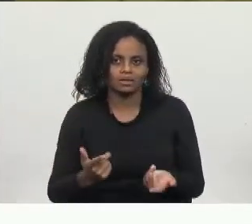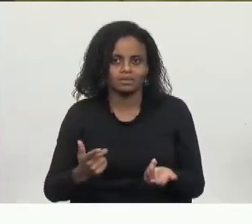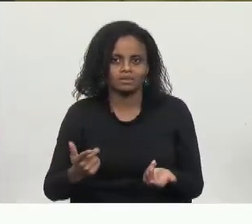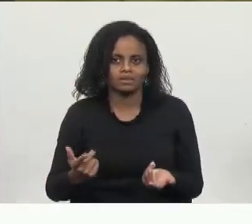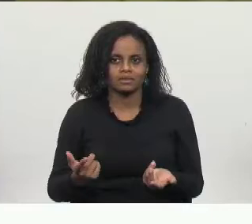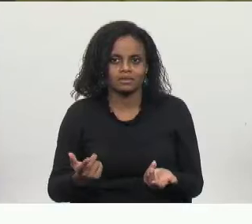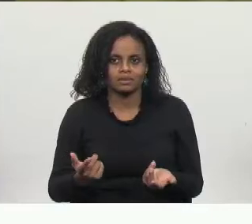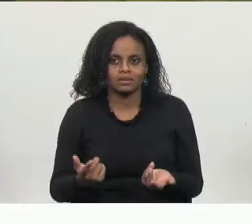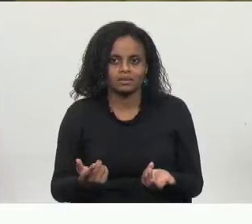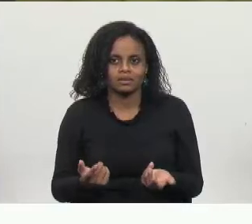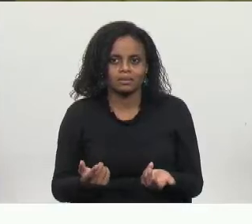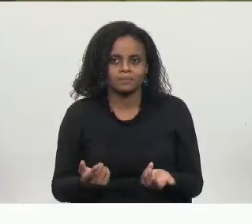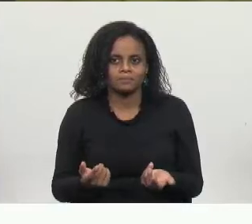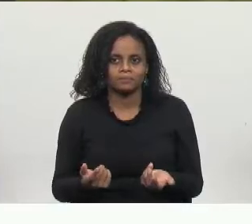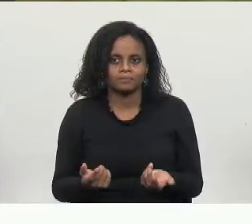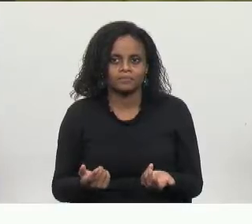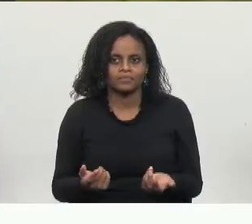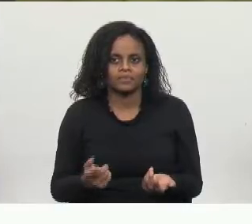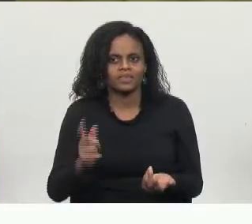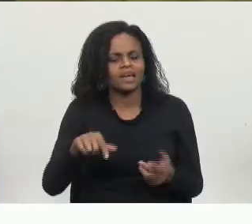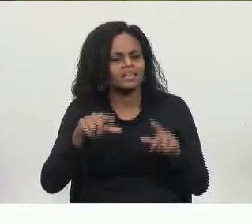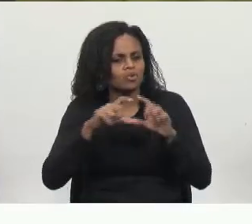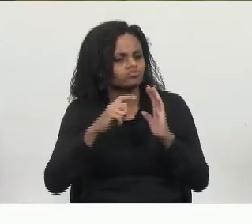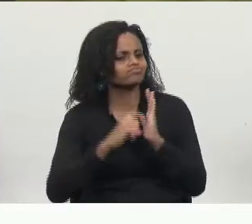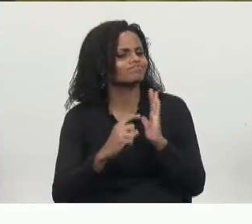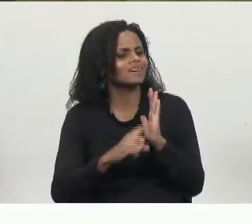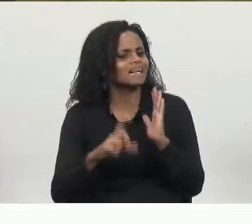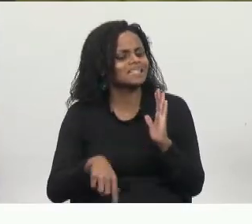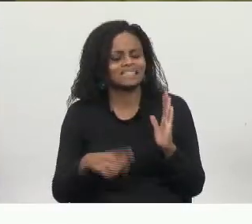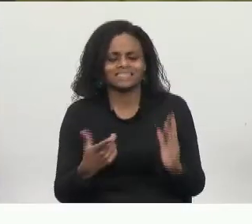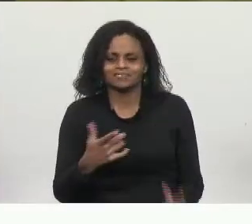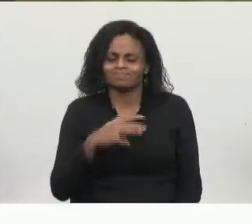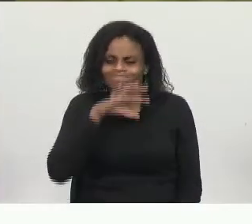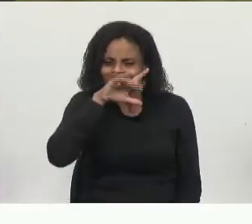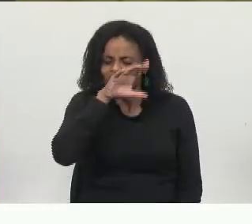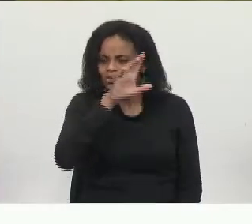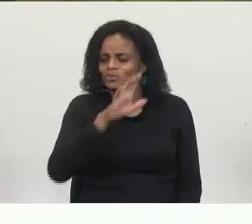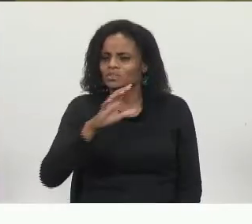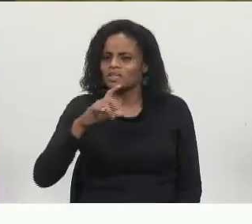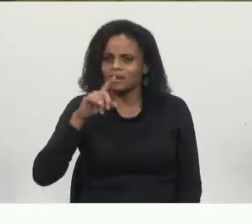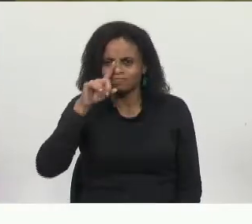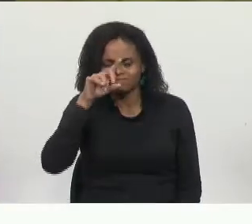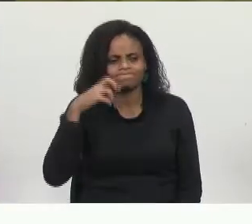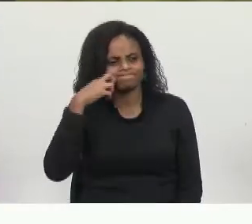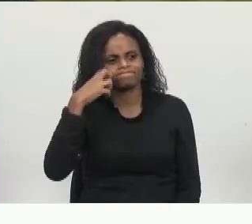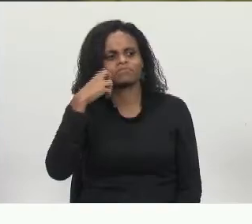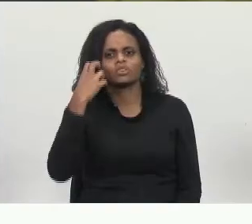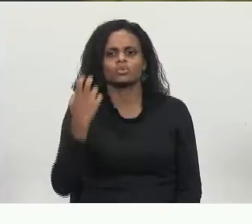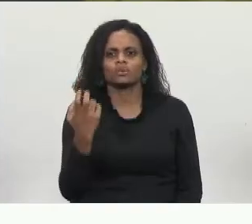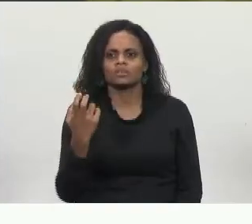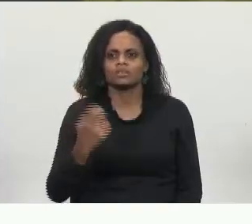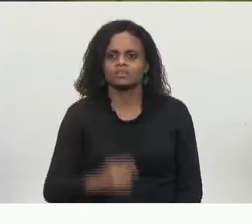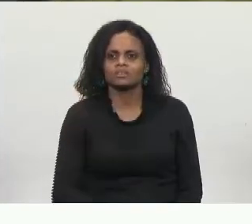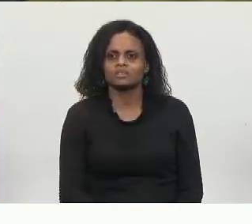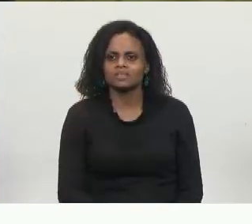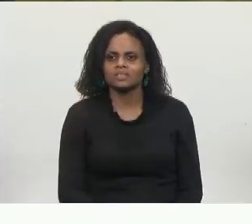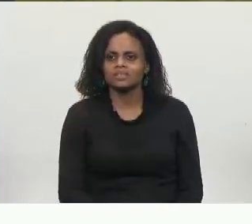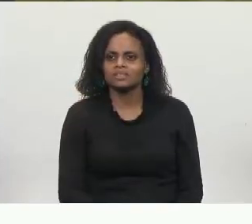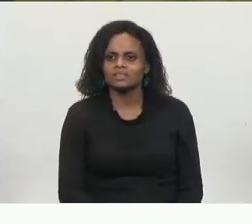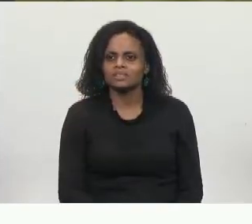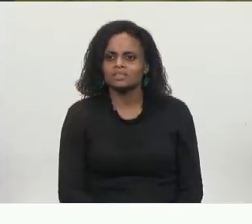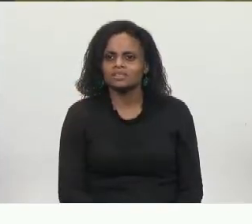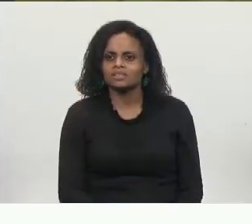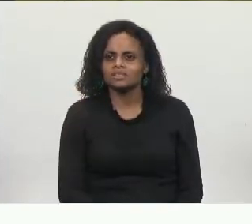insolência, imperioso, né? Você vê que é para te humilhar, é para... É irreal. Nos dias de hoje, o deputado Márcio foi